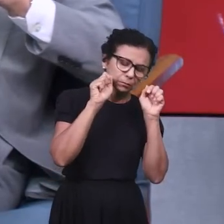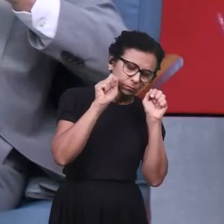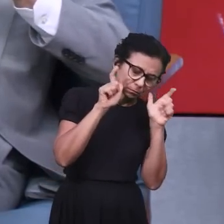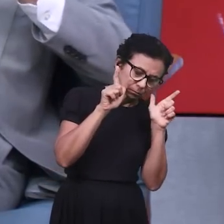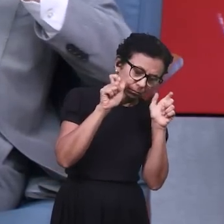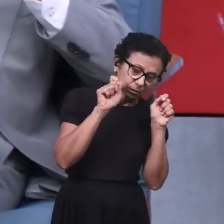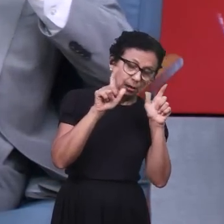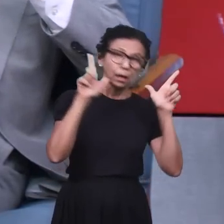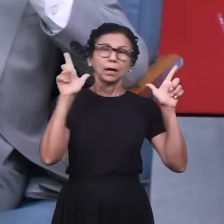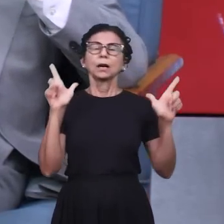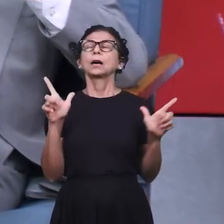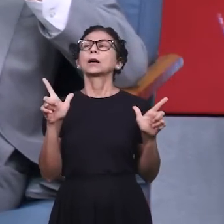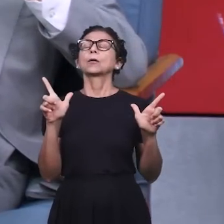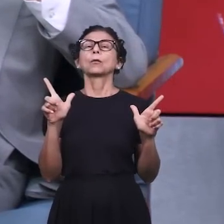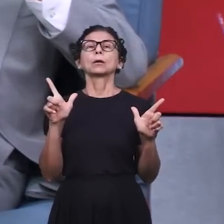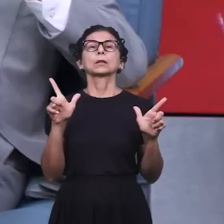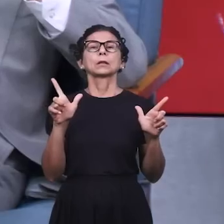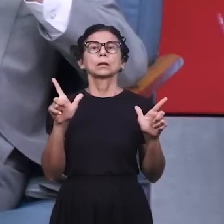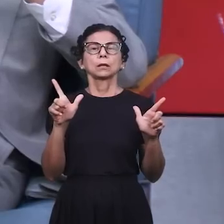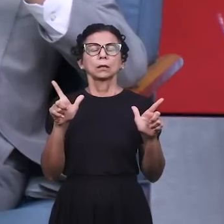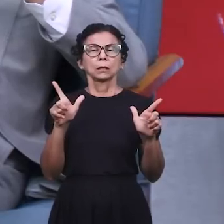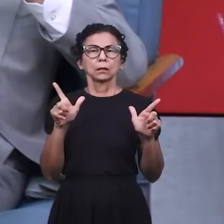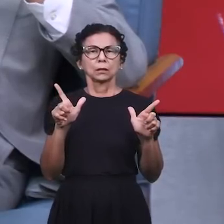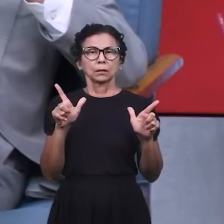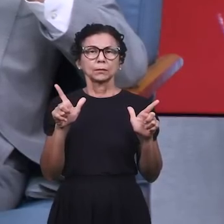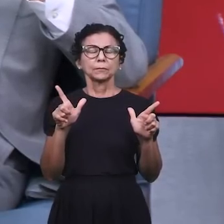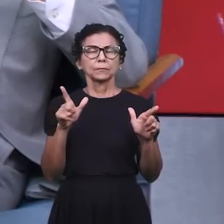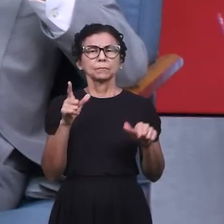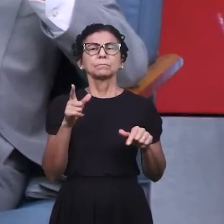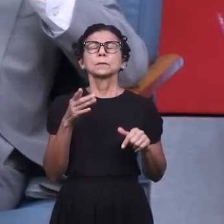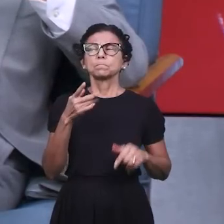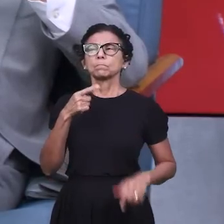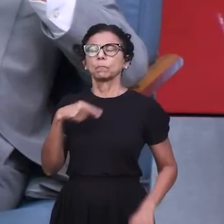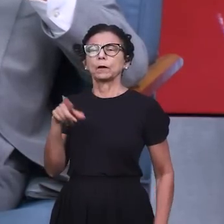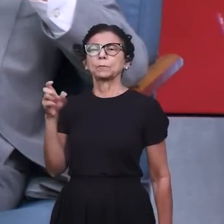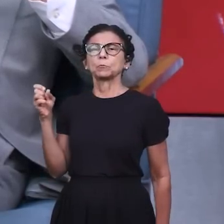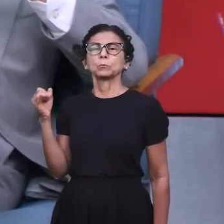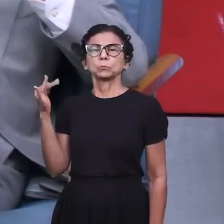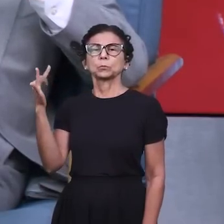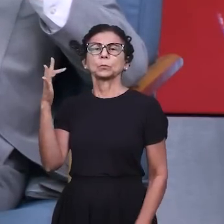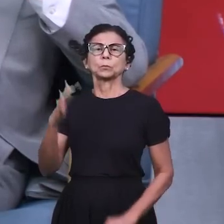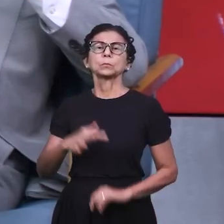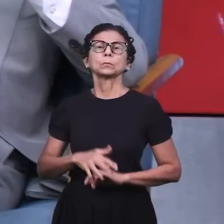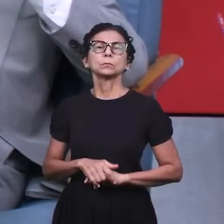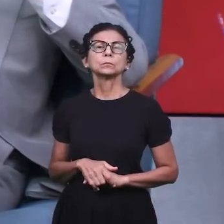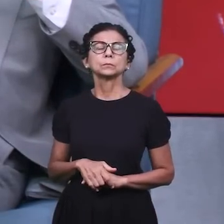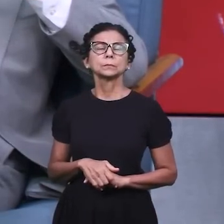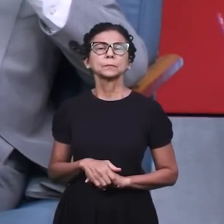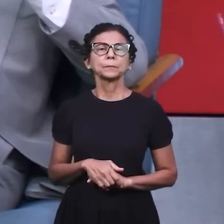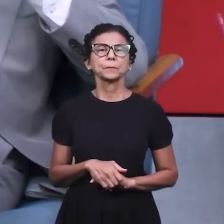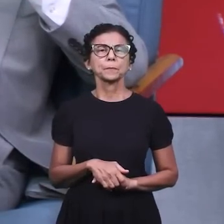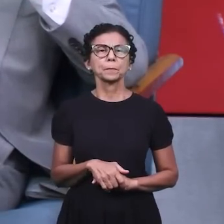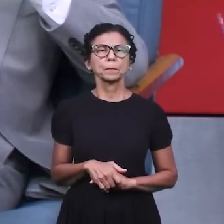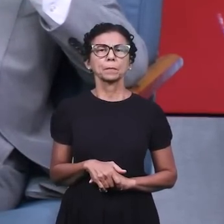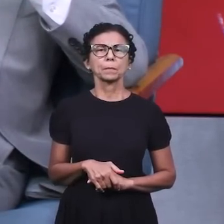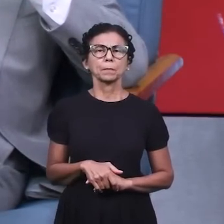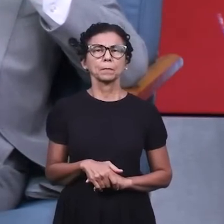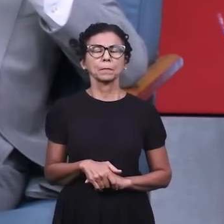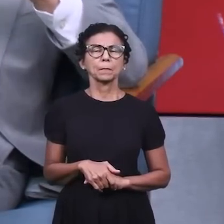Senhor. E as experiências são de uma maneira impressionante.